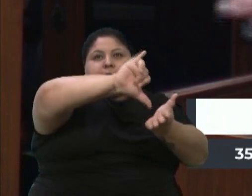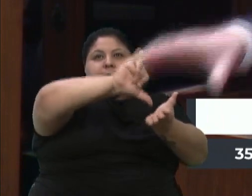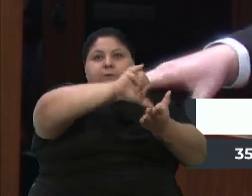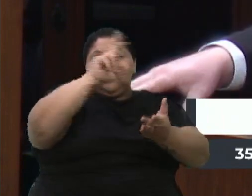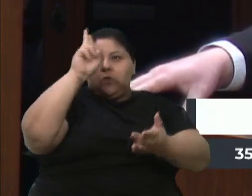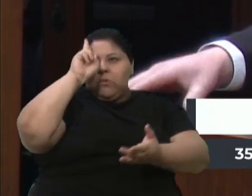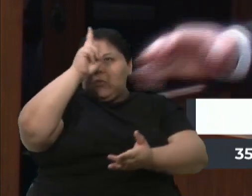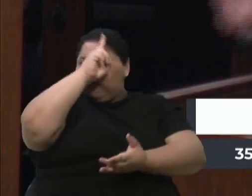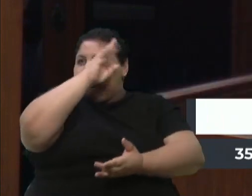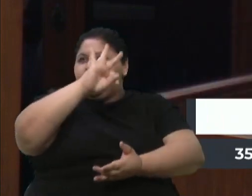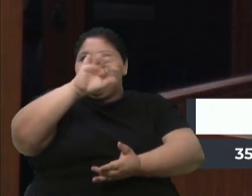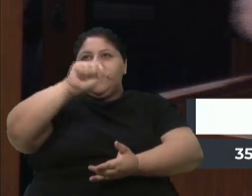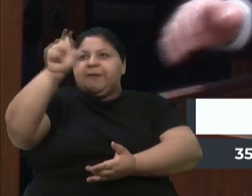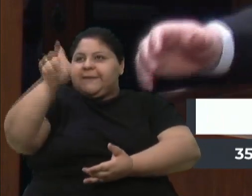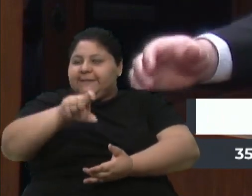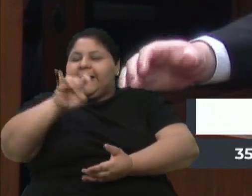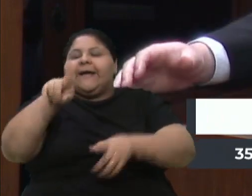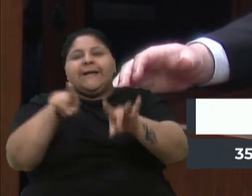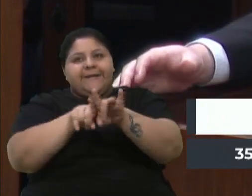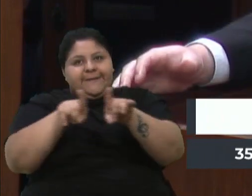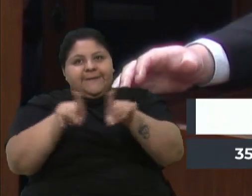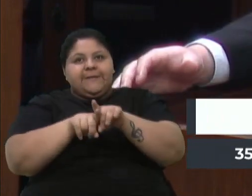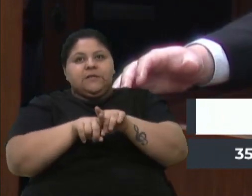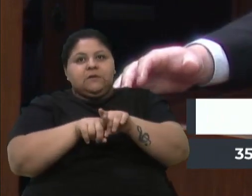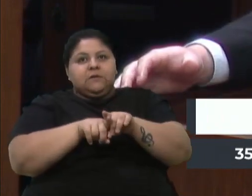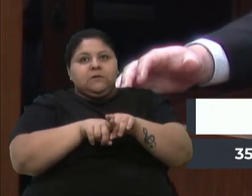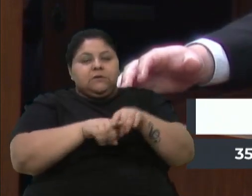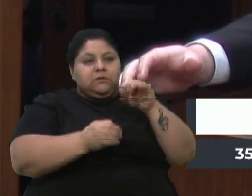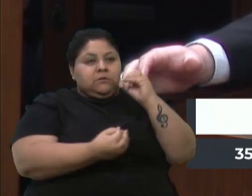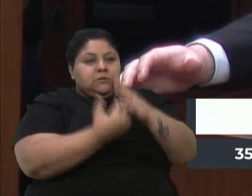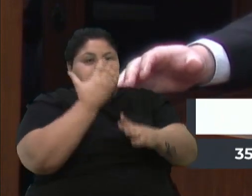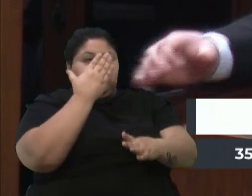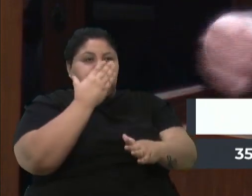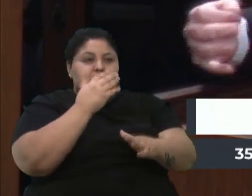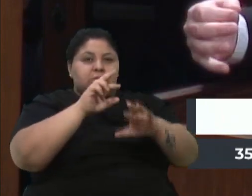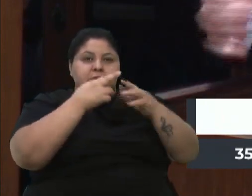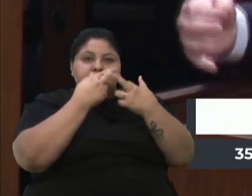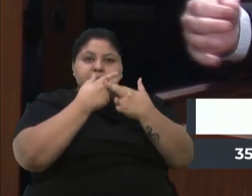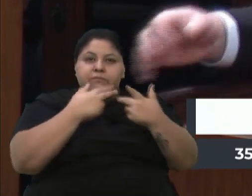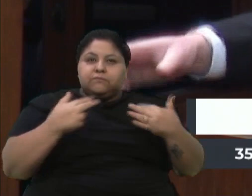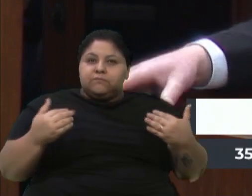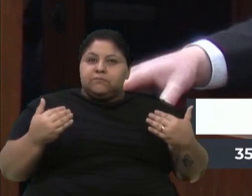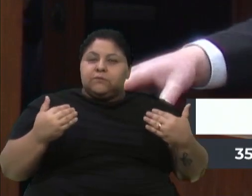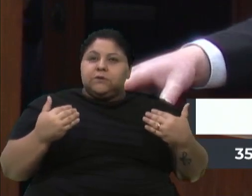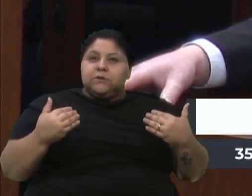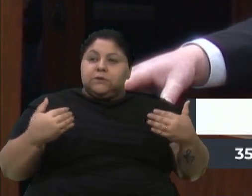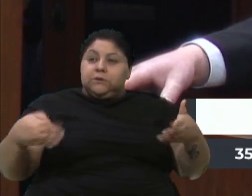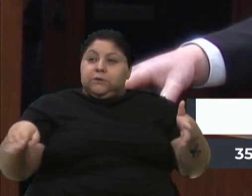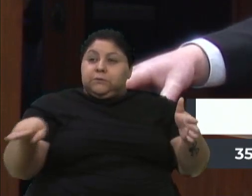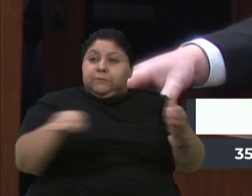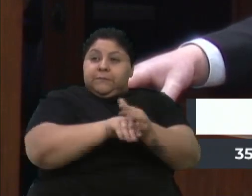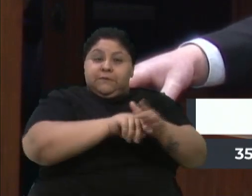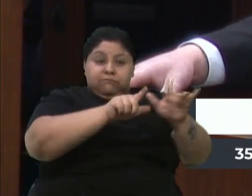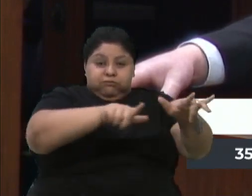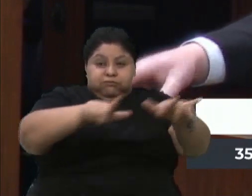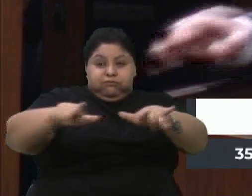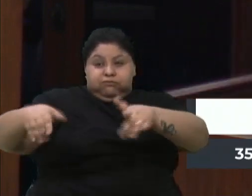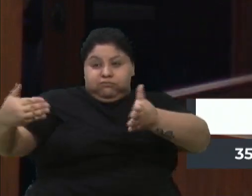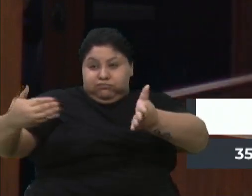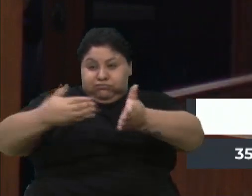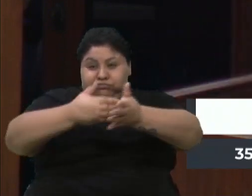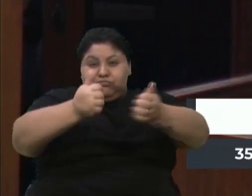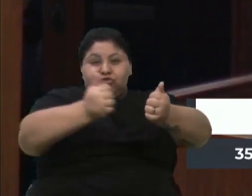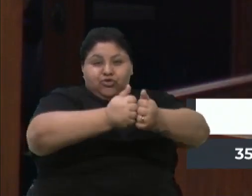estamos preparando um material para colocar no banco de trás, onde nós, no máximo de lugares possíveis, nós estaremos chegando com essa